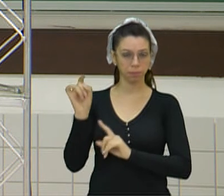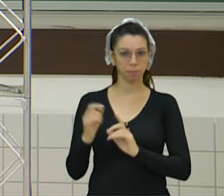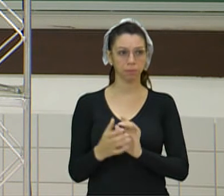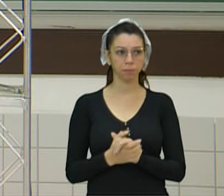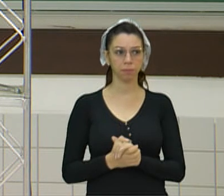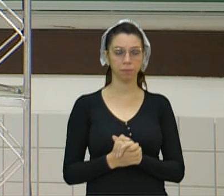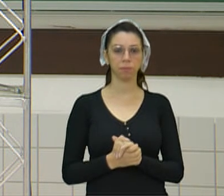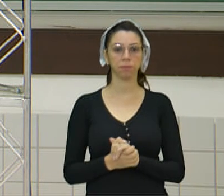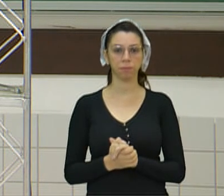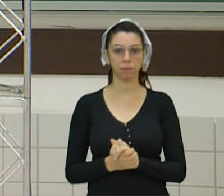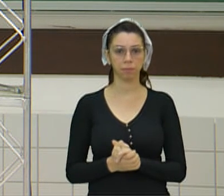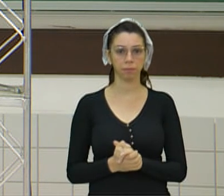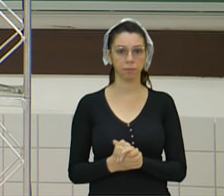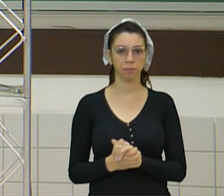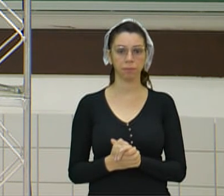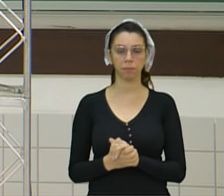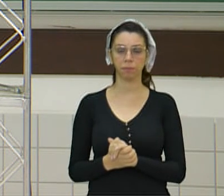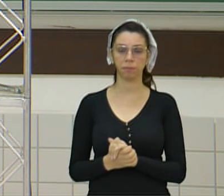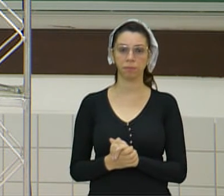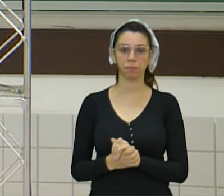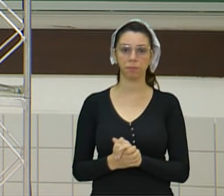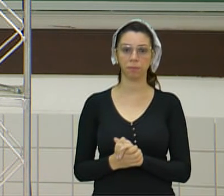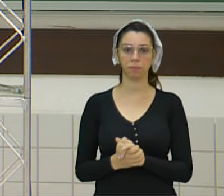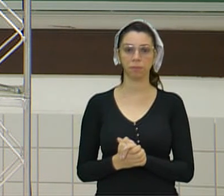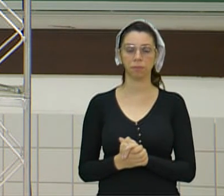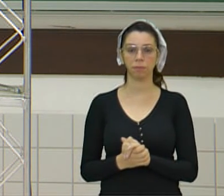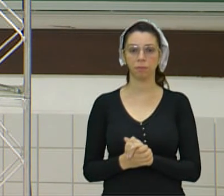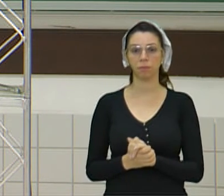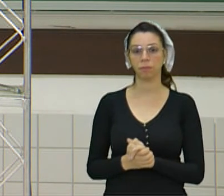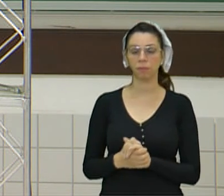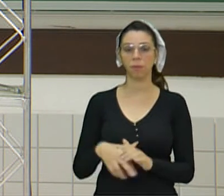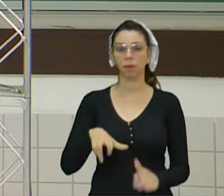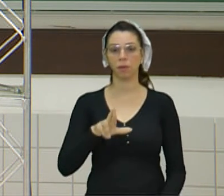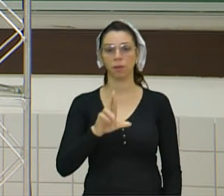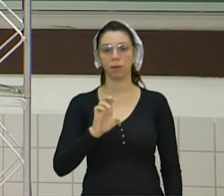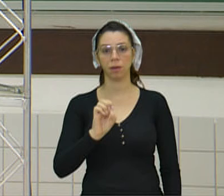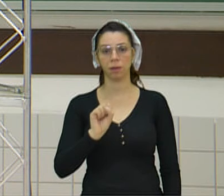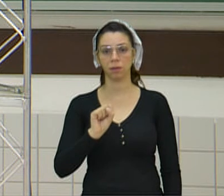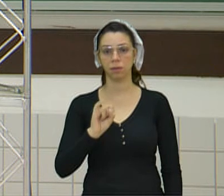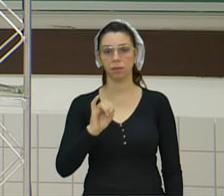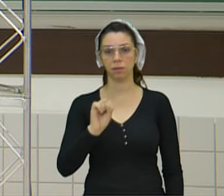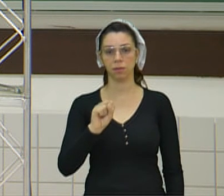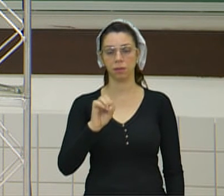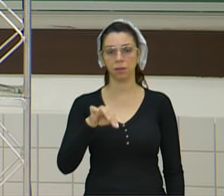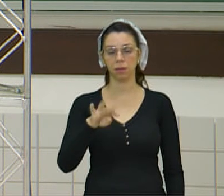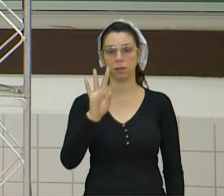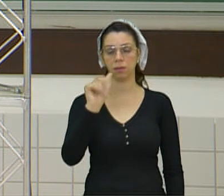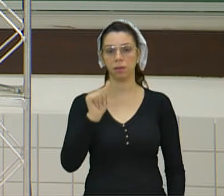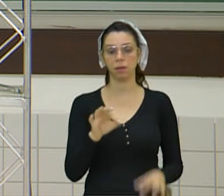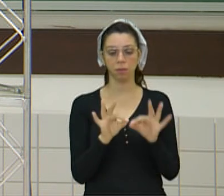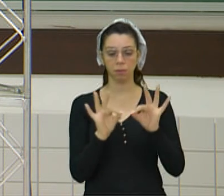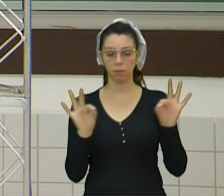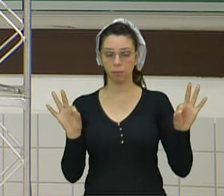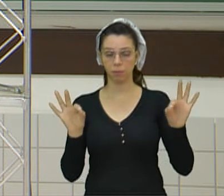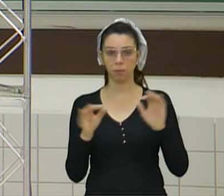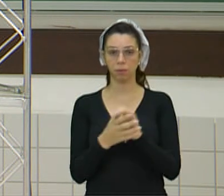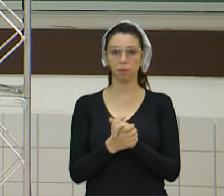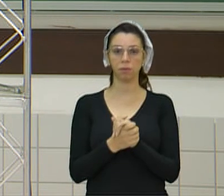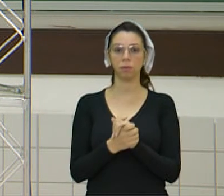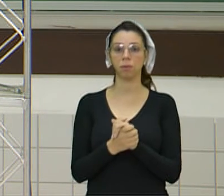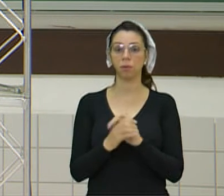da relação, né, entre a resistência e o comprimento primeiro. Então elas são